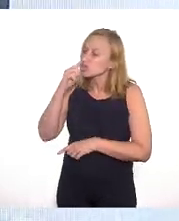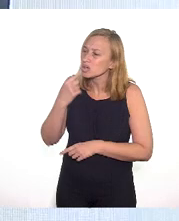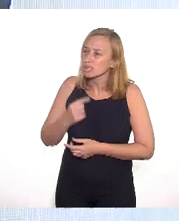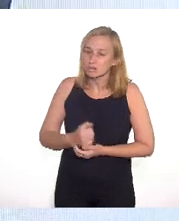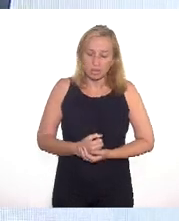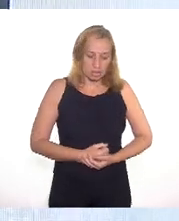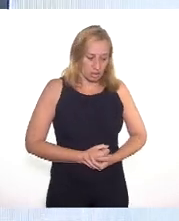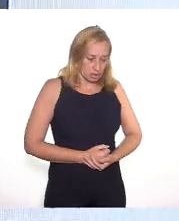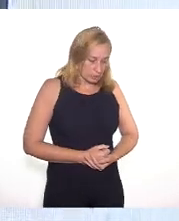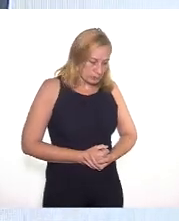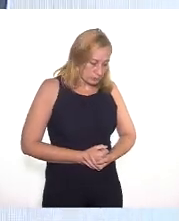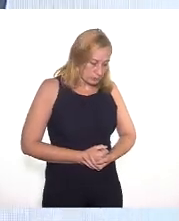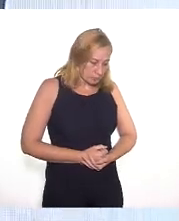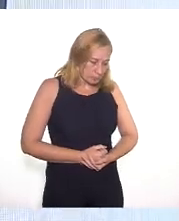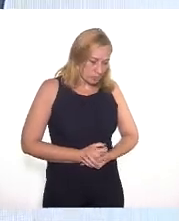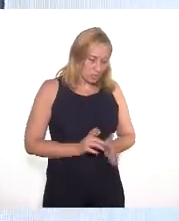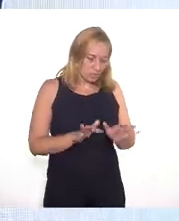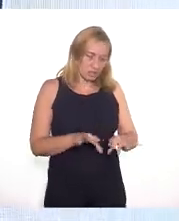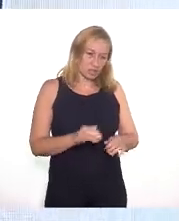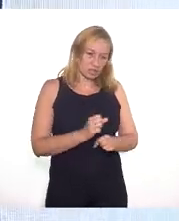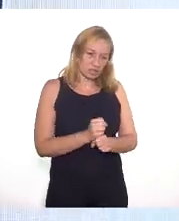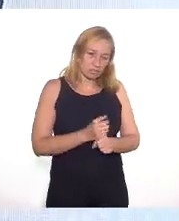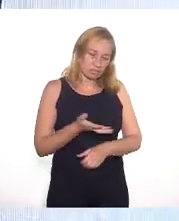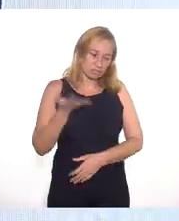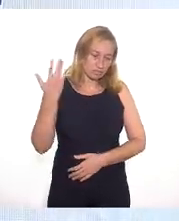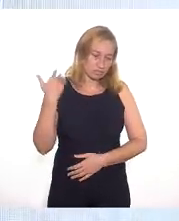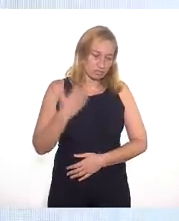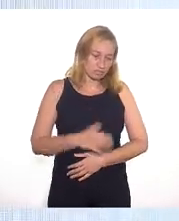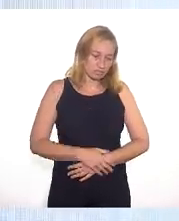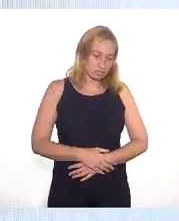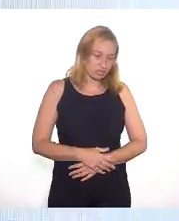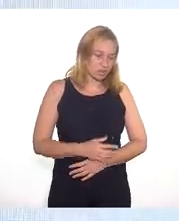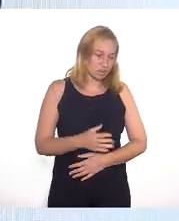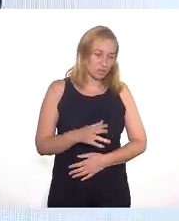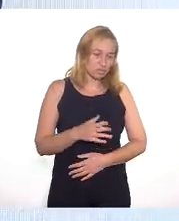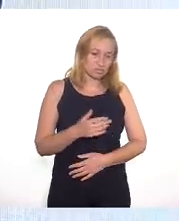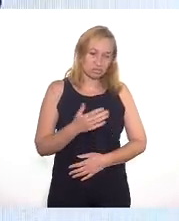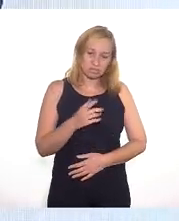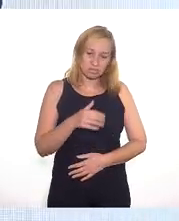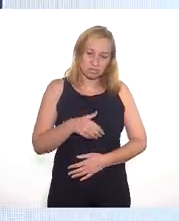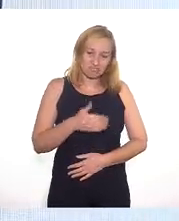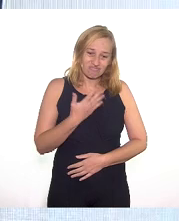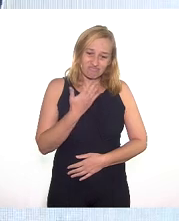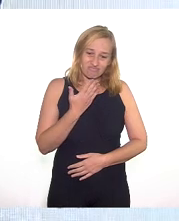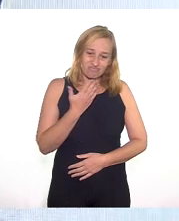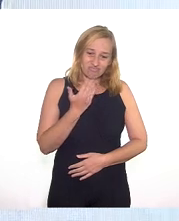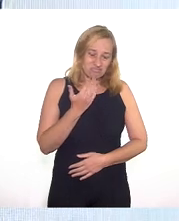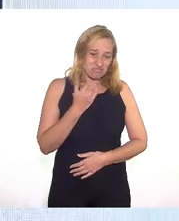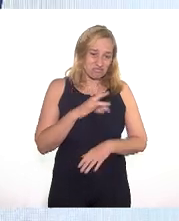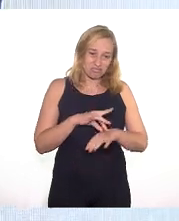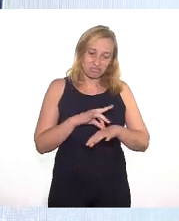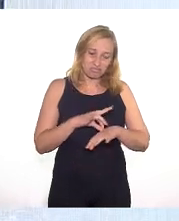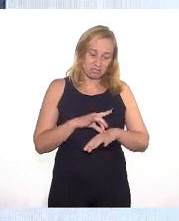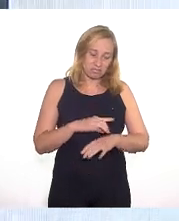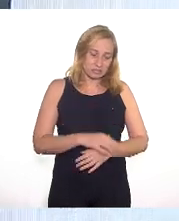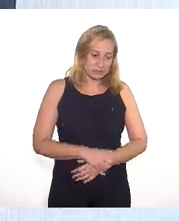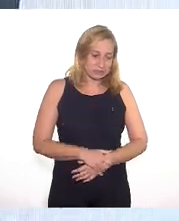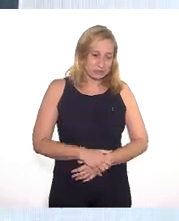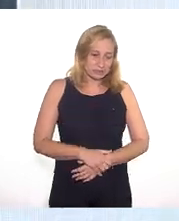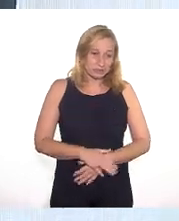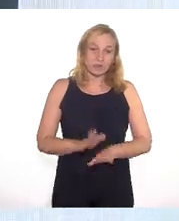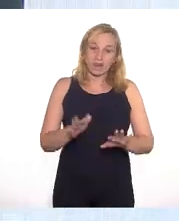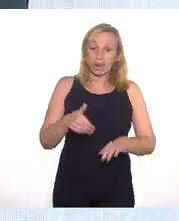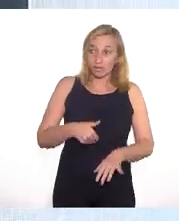disse, desde o final do ano passado que eu não como carne. Então, a fome está